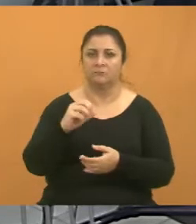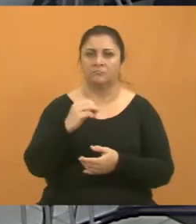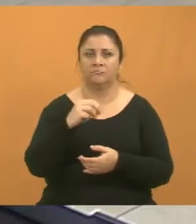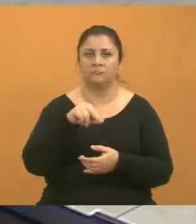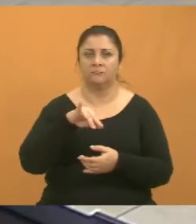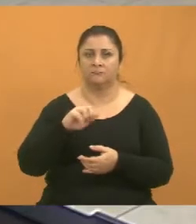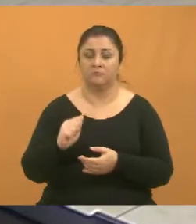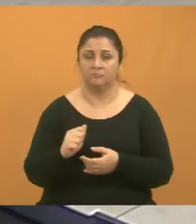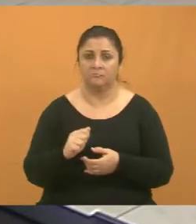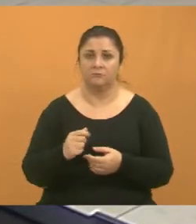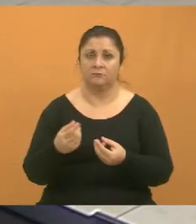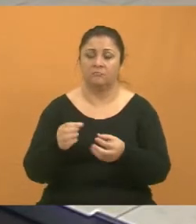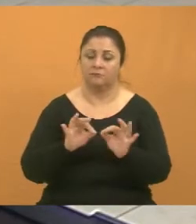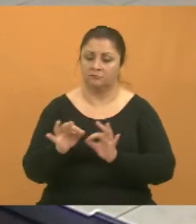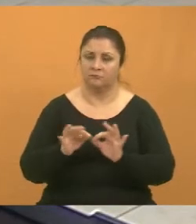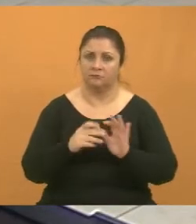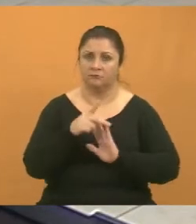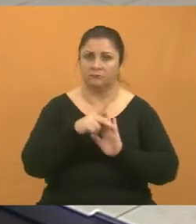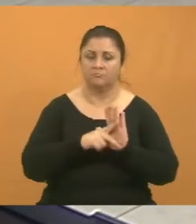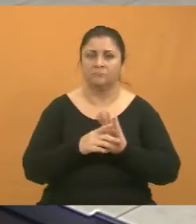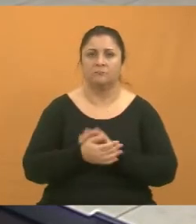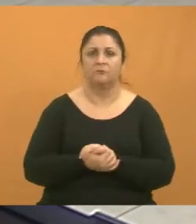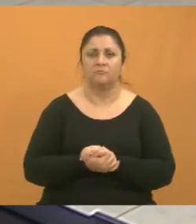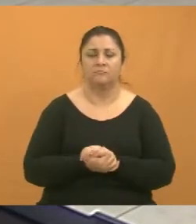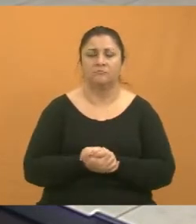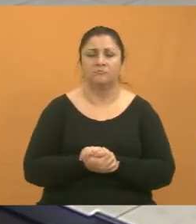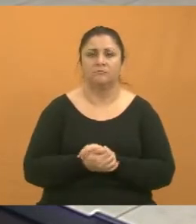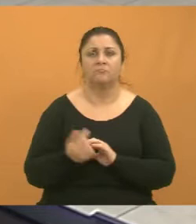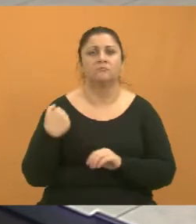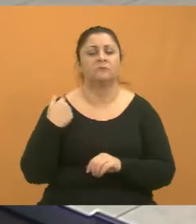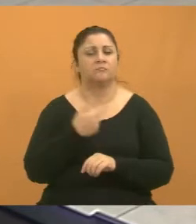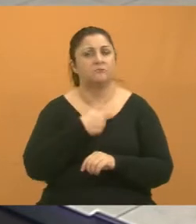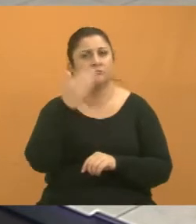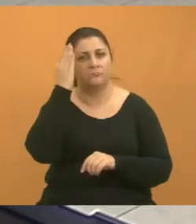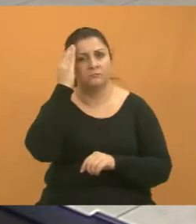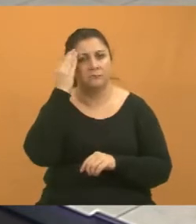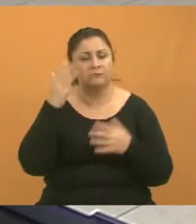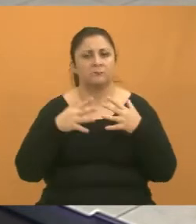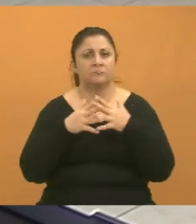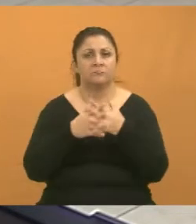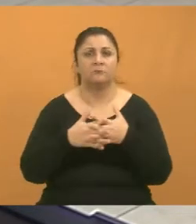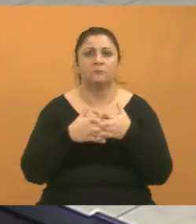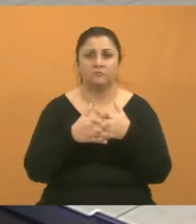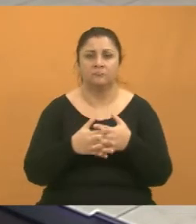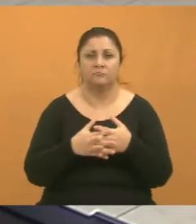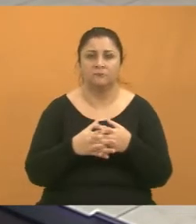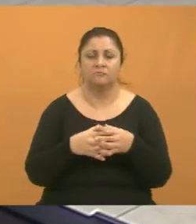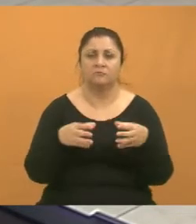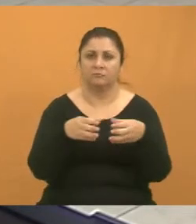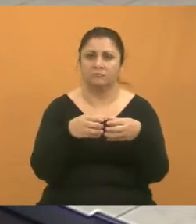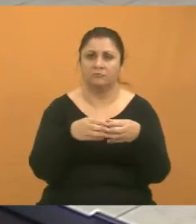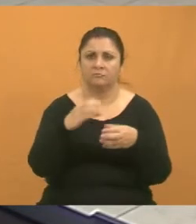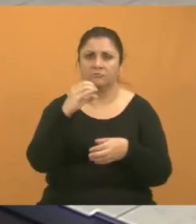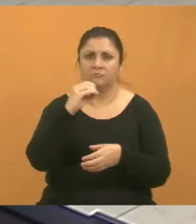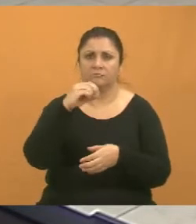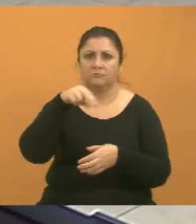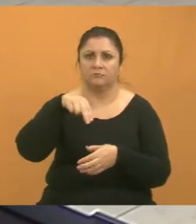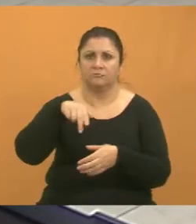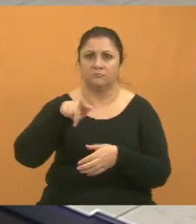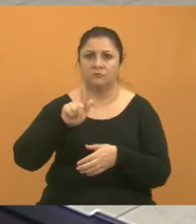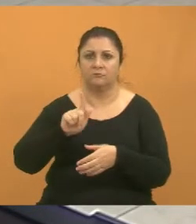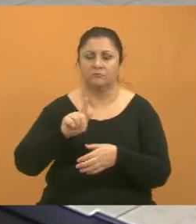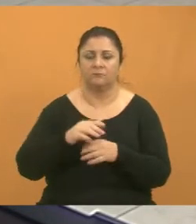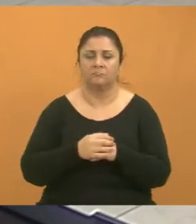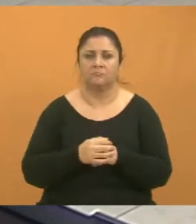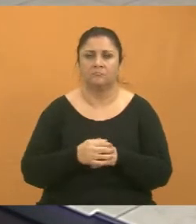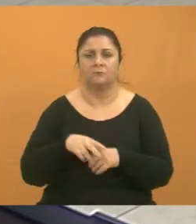esse projeto para essa casa. E sabemos da dificuldade das ONGs. Eu mesmo,